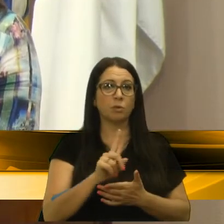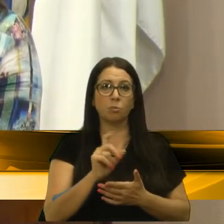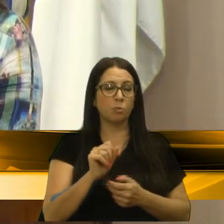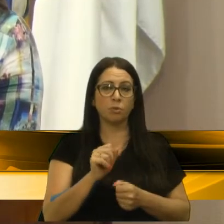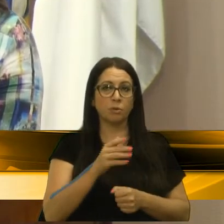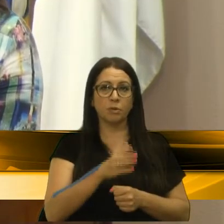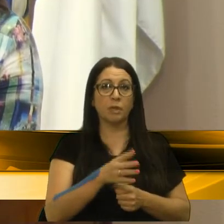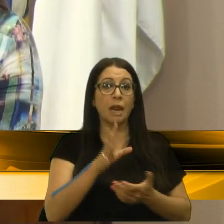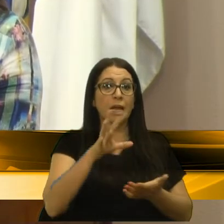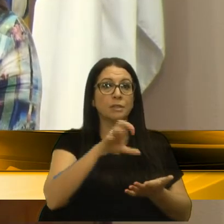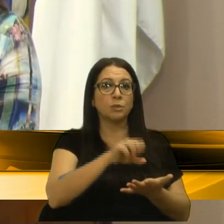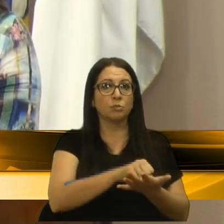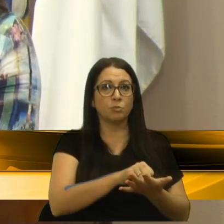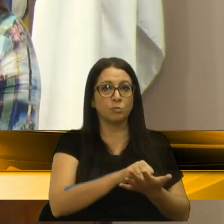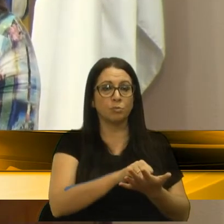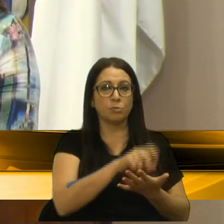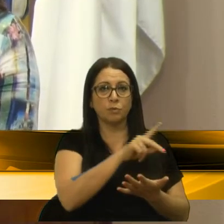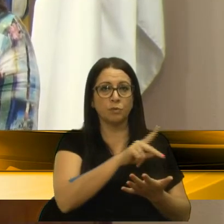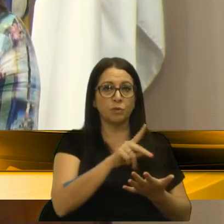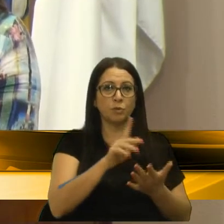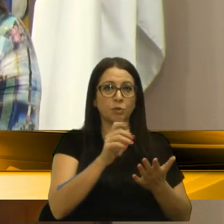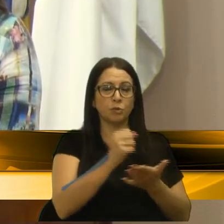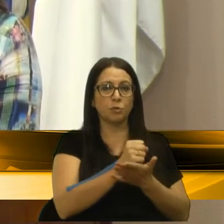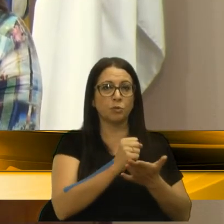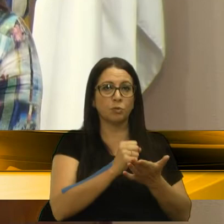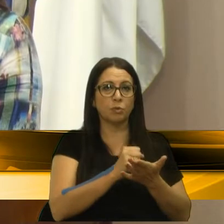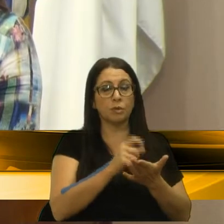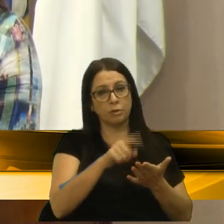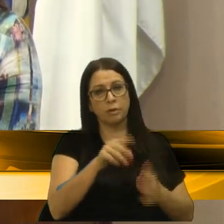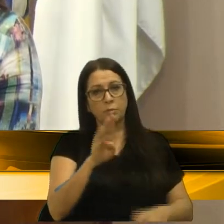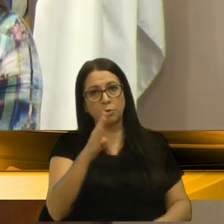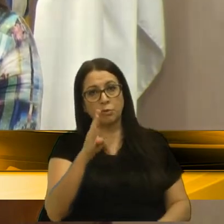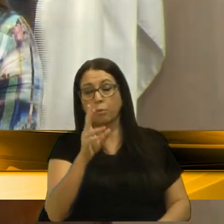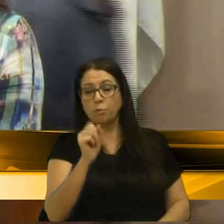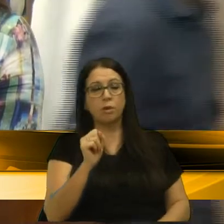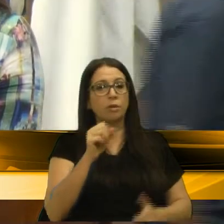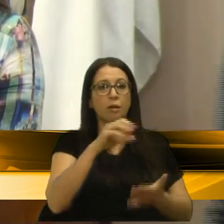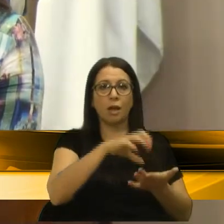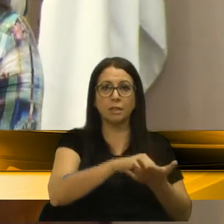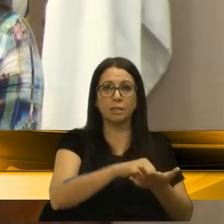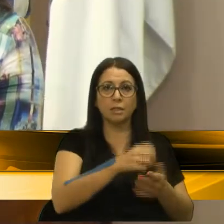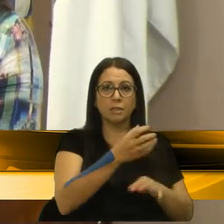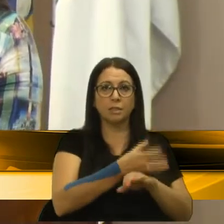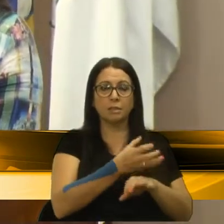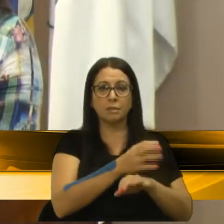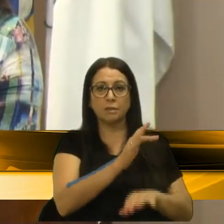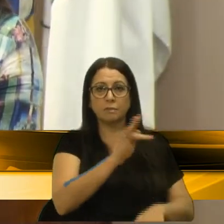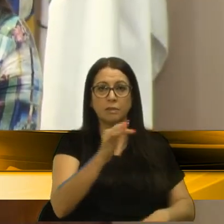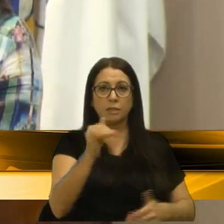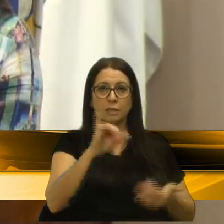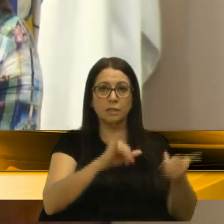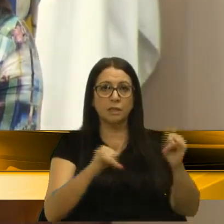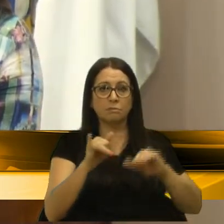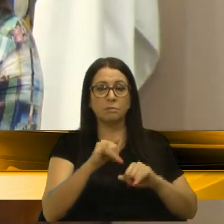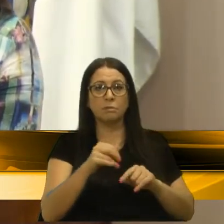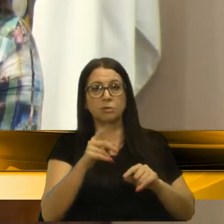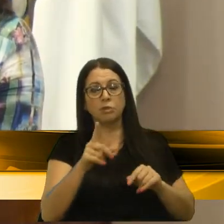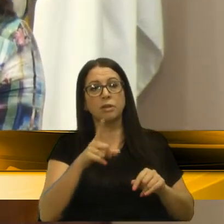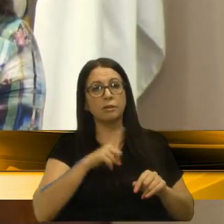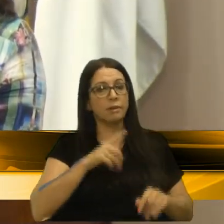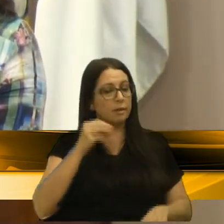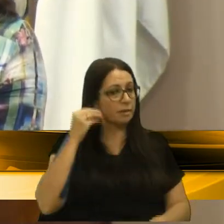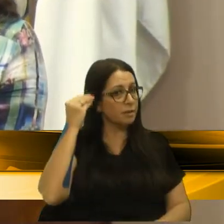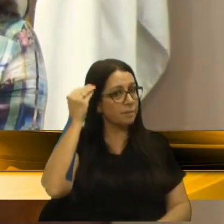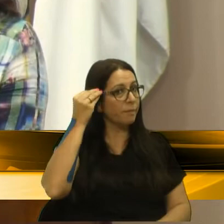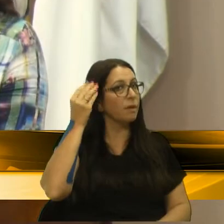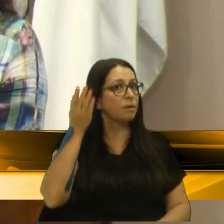puderam assumir, que são professores que têm contrato de biologia, não puderam assumir as disciplinas de Física e Química, embora já tenham